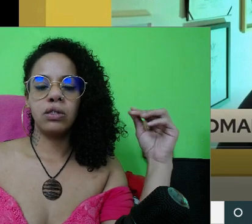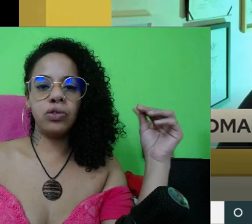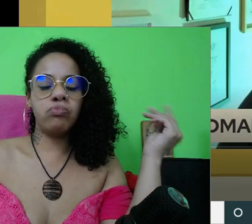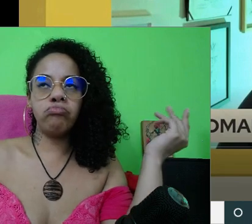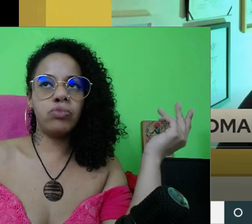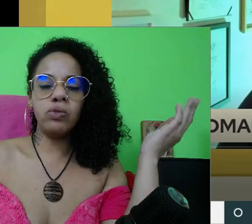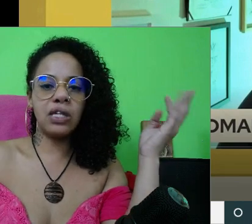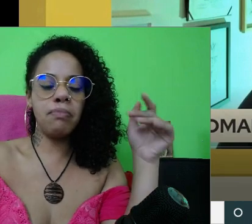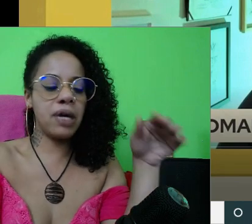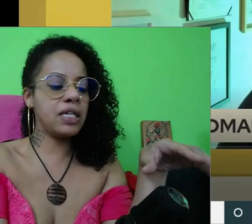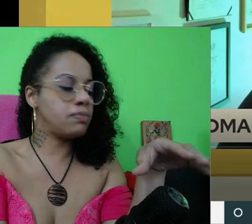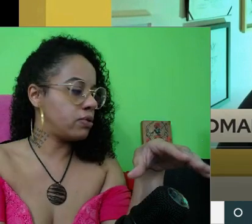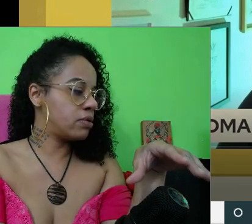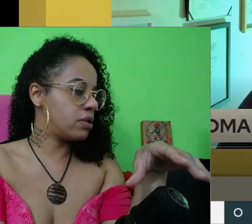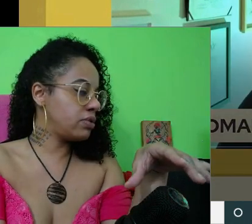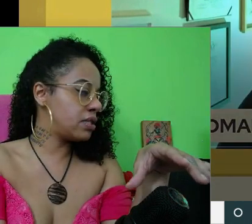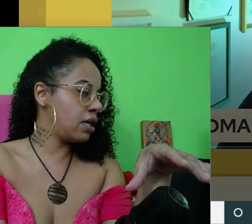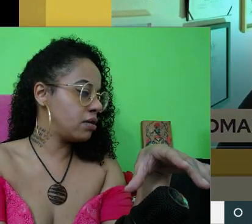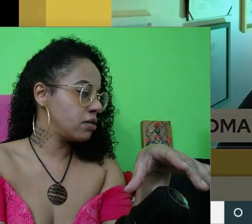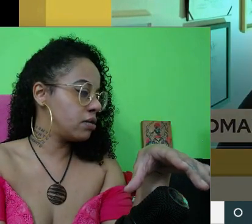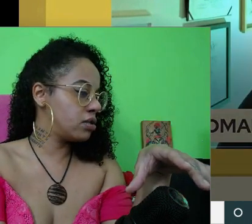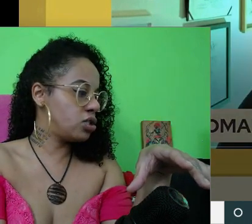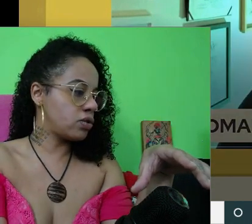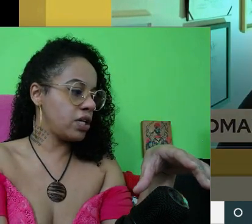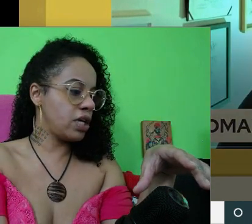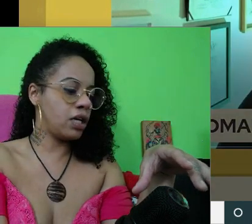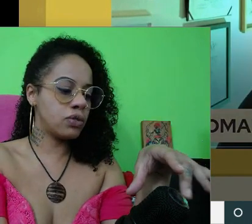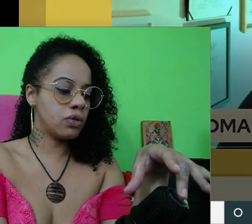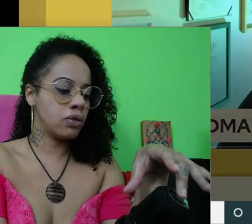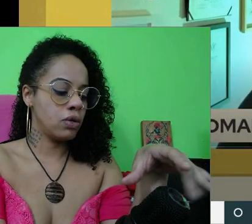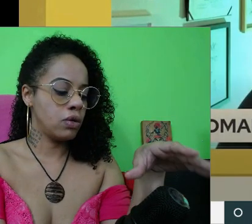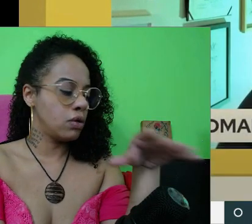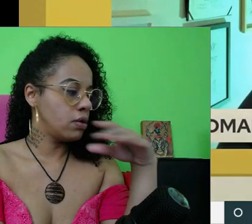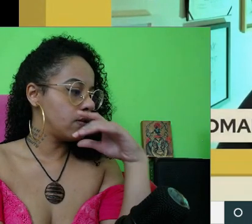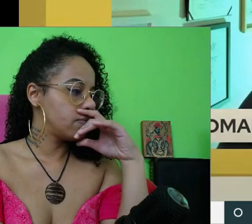eu não sei mesmo não sei desconheço